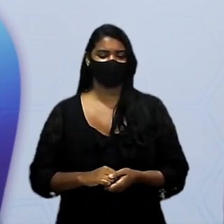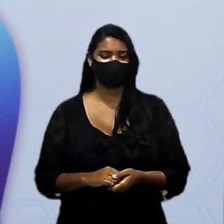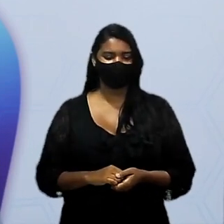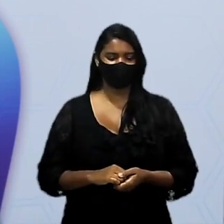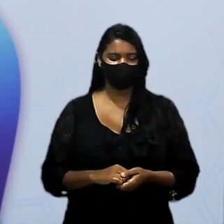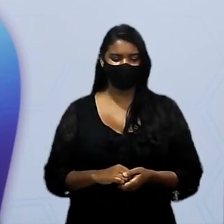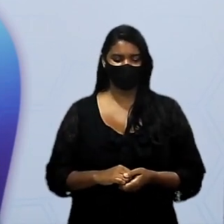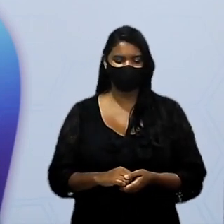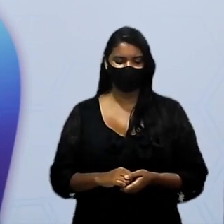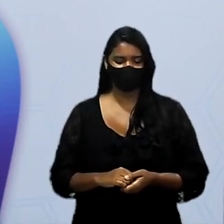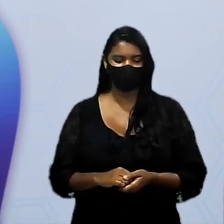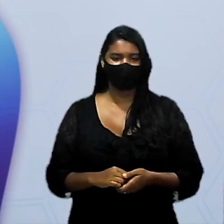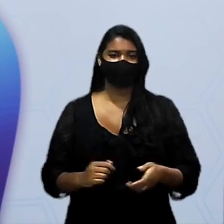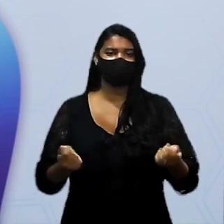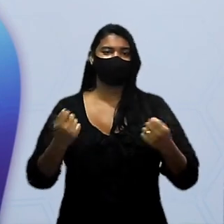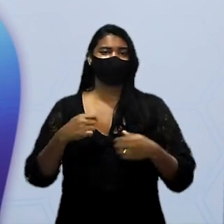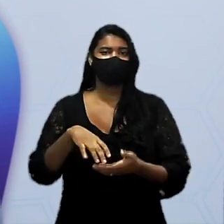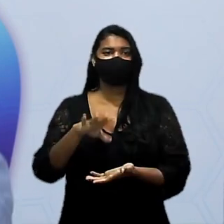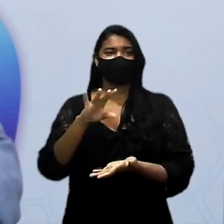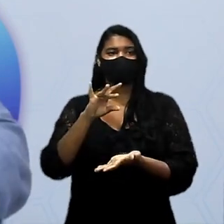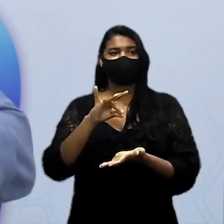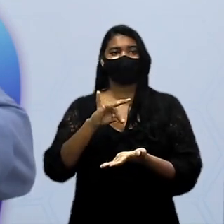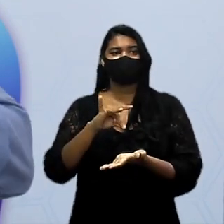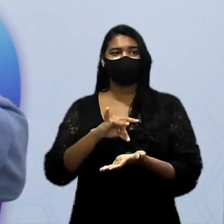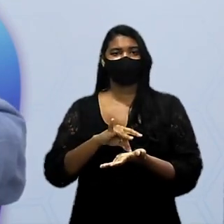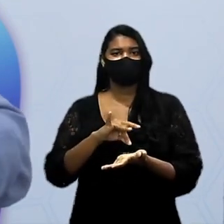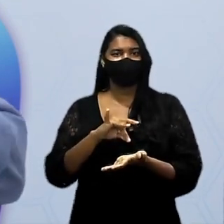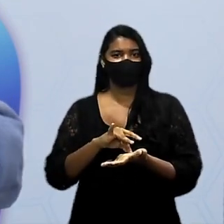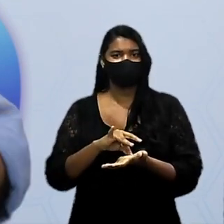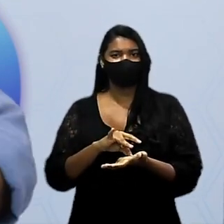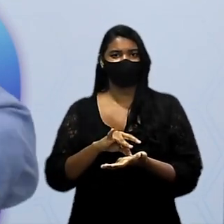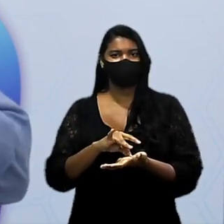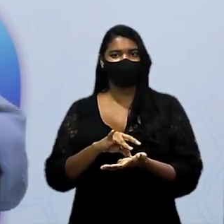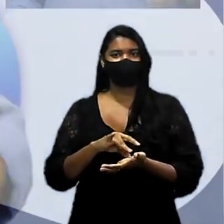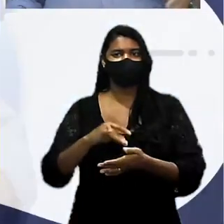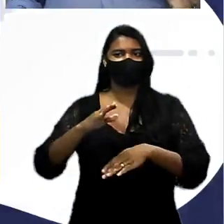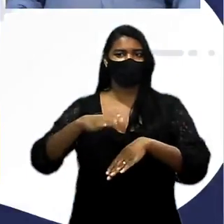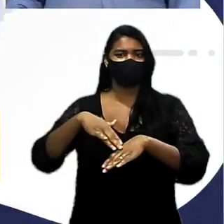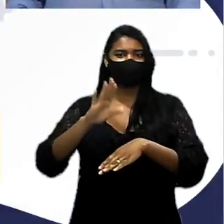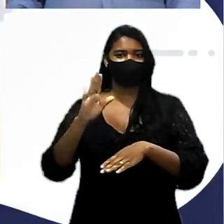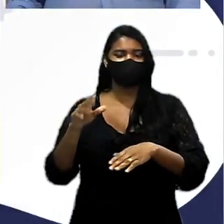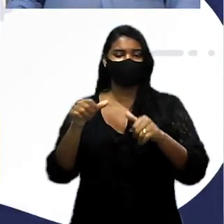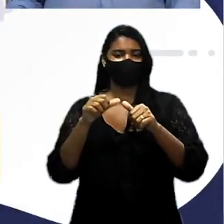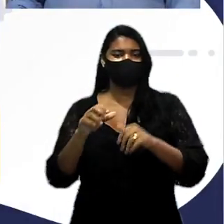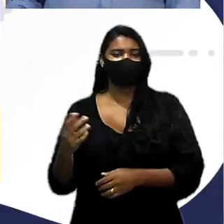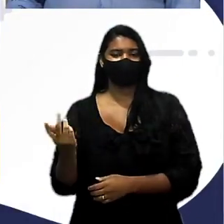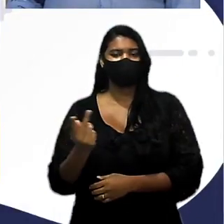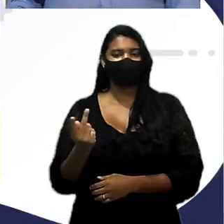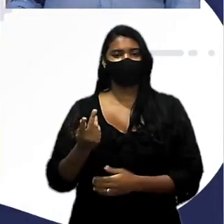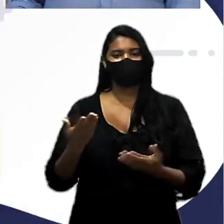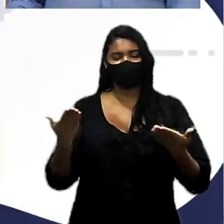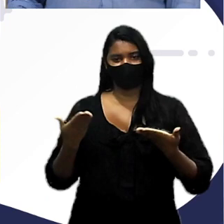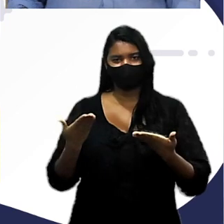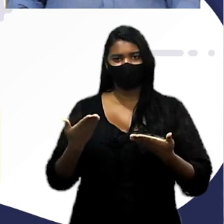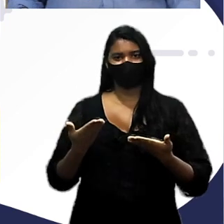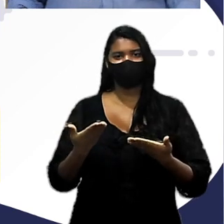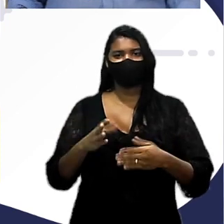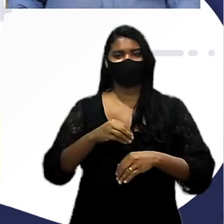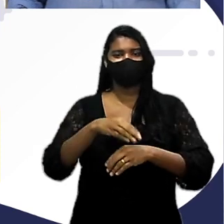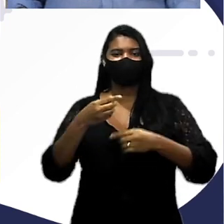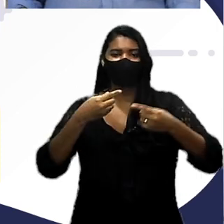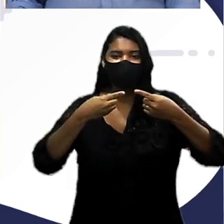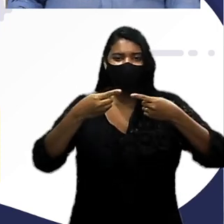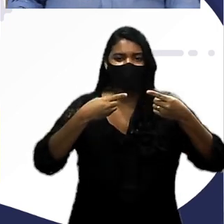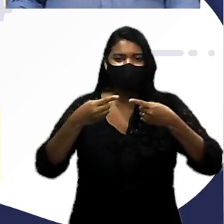vocês possam, de uma certa forma, cada vez mais estarem antenados, né? E